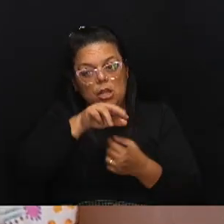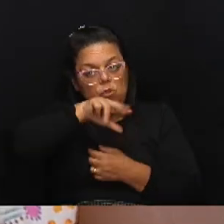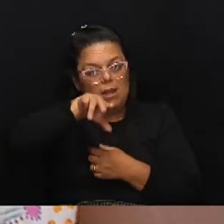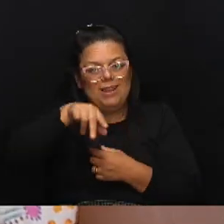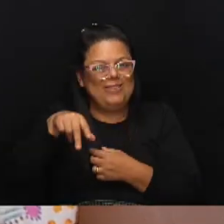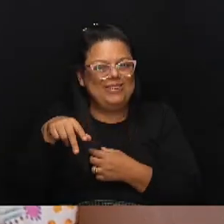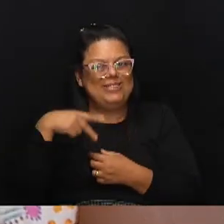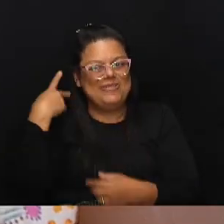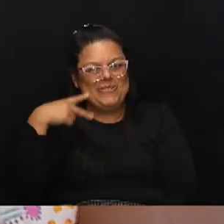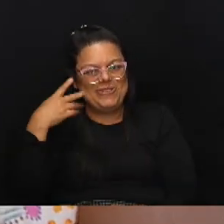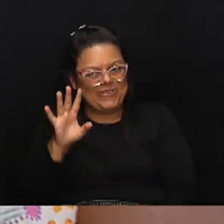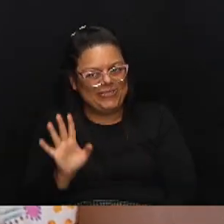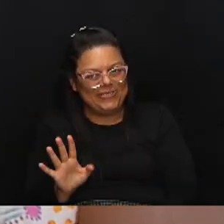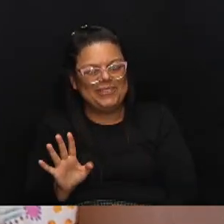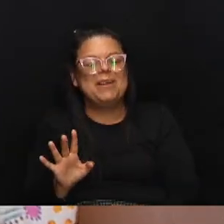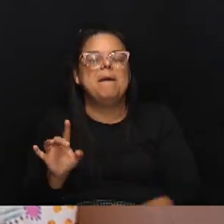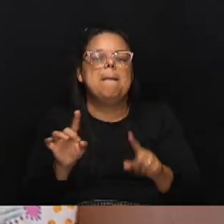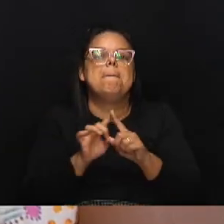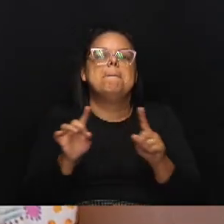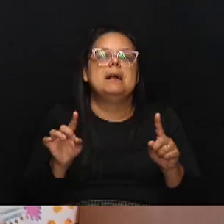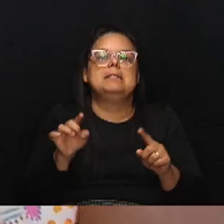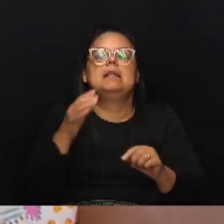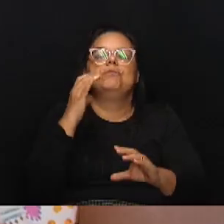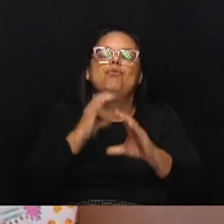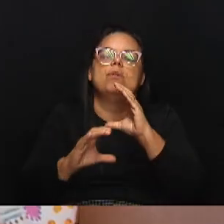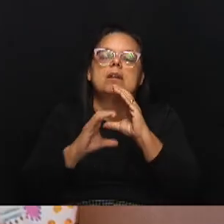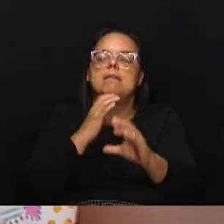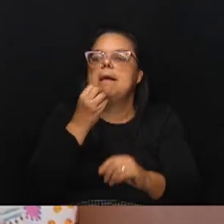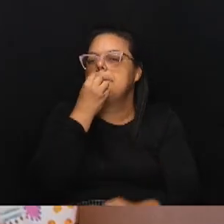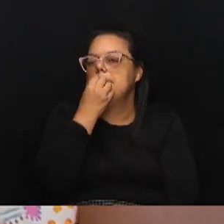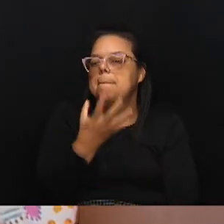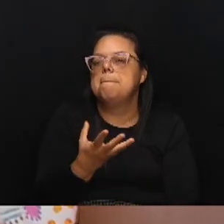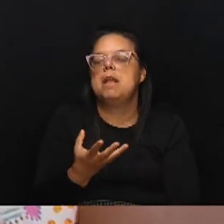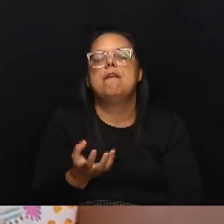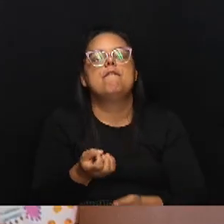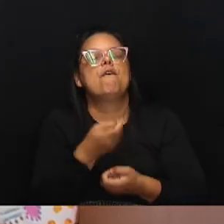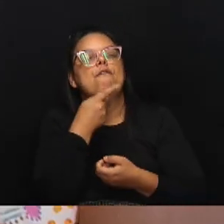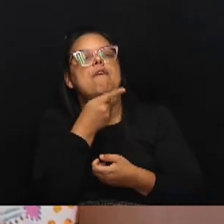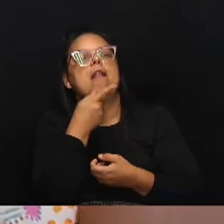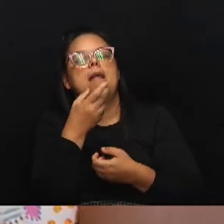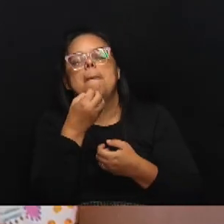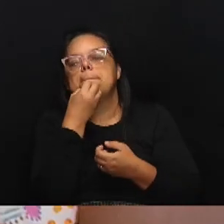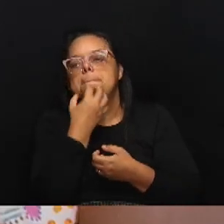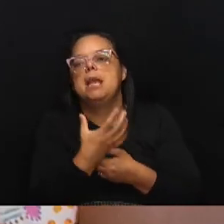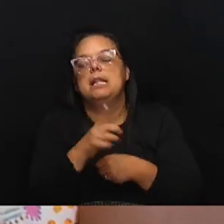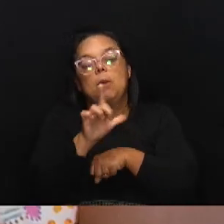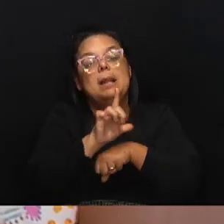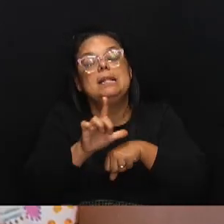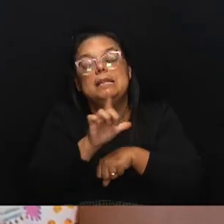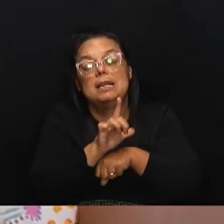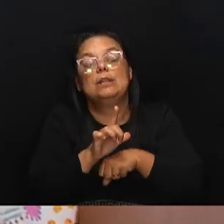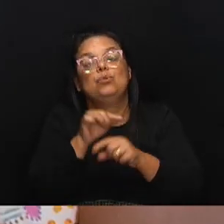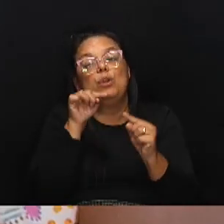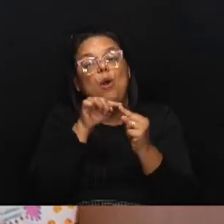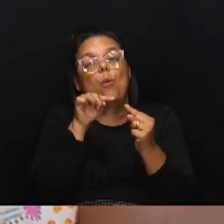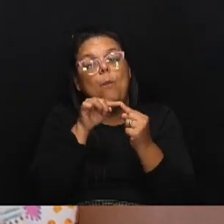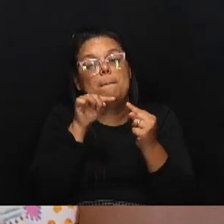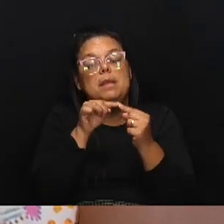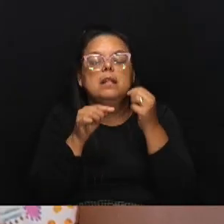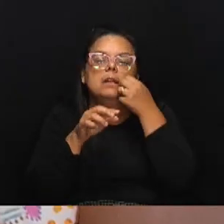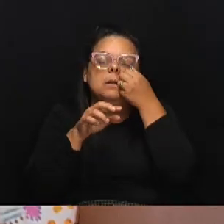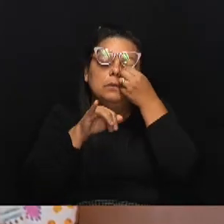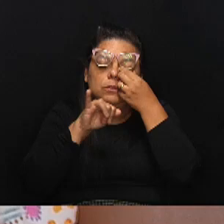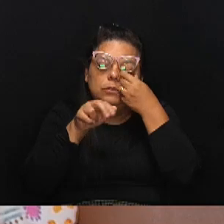vereadoras. Então elas vão cantar bem, elas vão declamar bem, então a literatura faz sentido. Mais para frente a Júlia Lopes